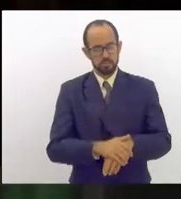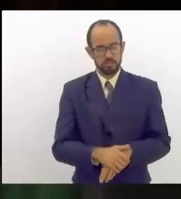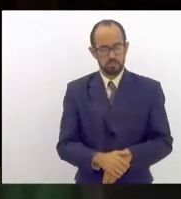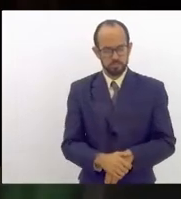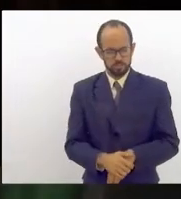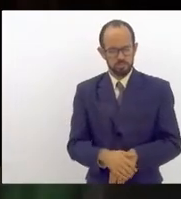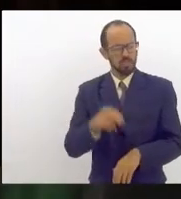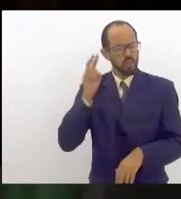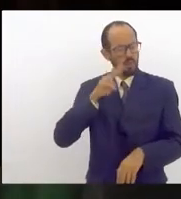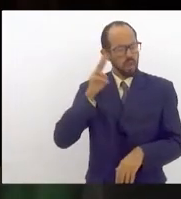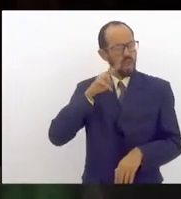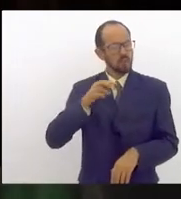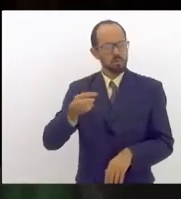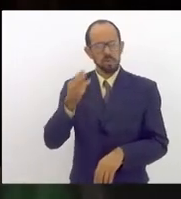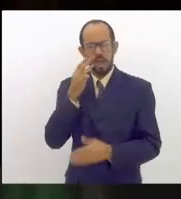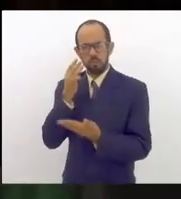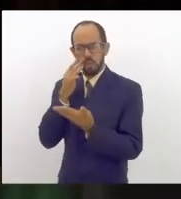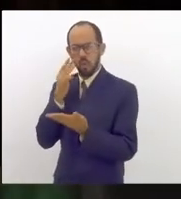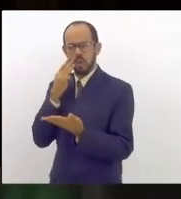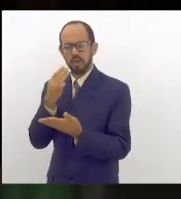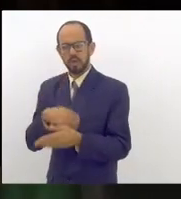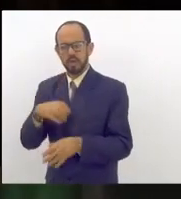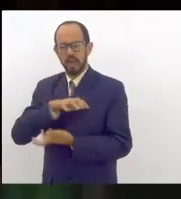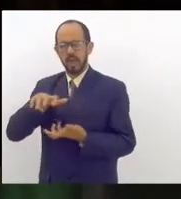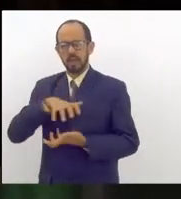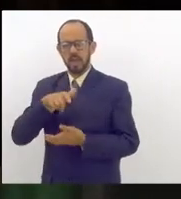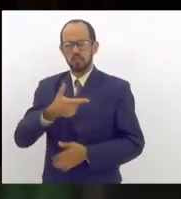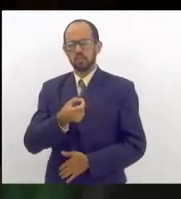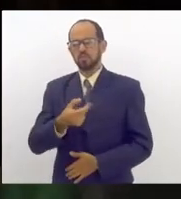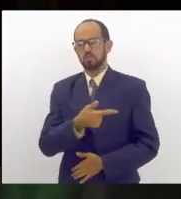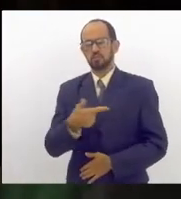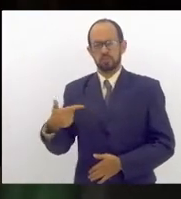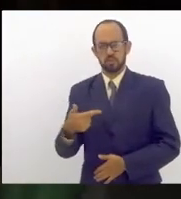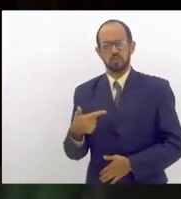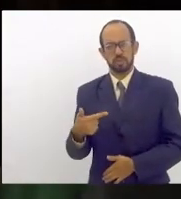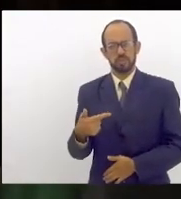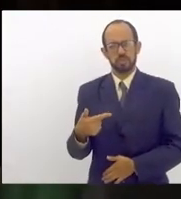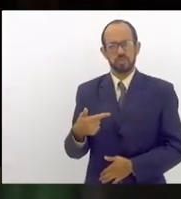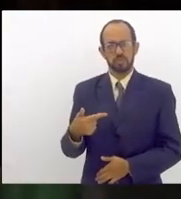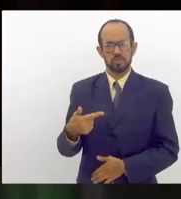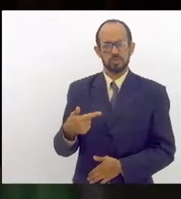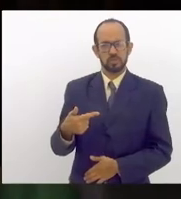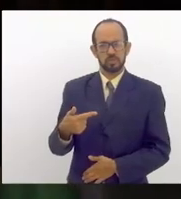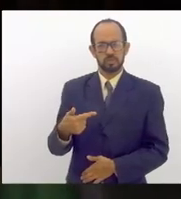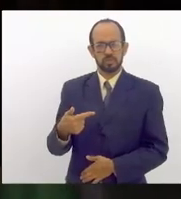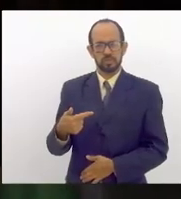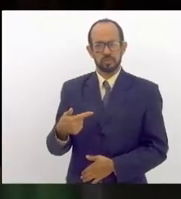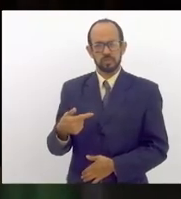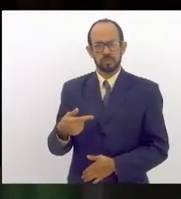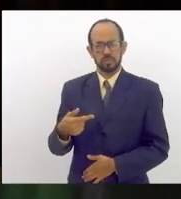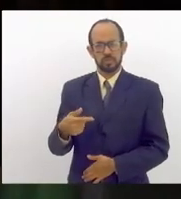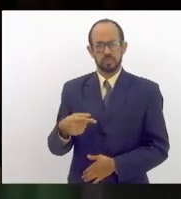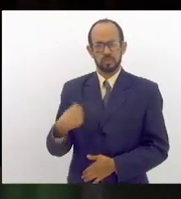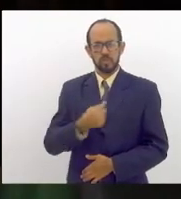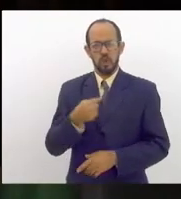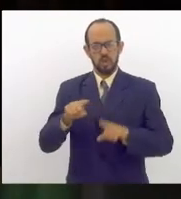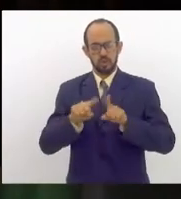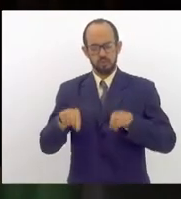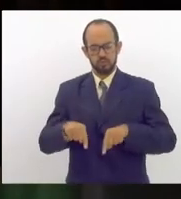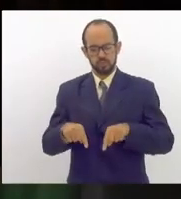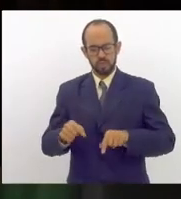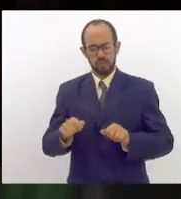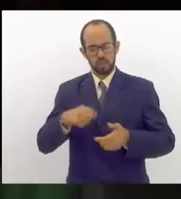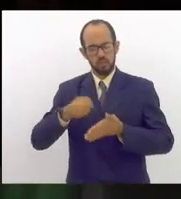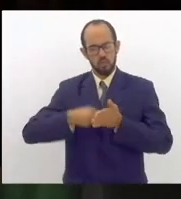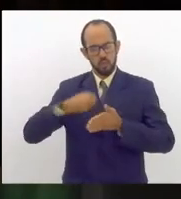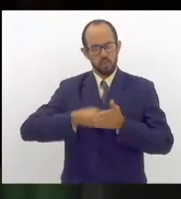eu lembro de Mônica Francisco na greve de 2022 no qual os trabalhadores estavam lutando por melhores condições de trabalho